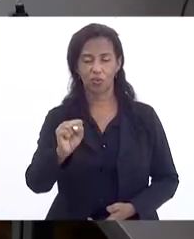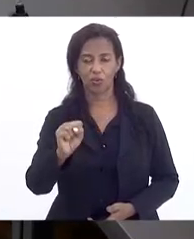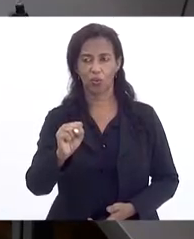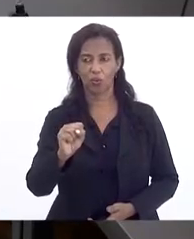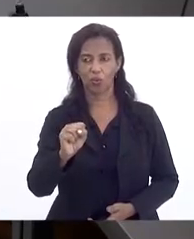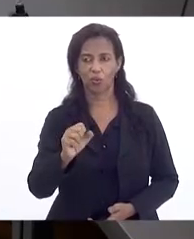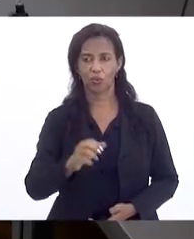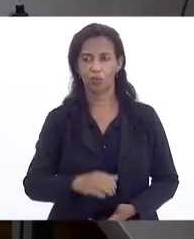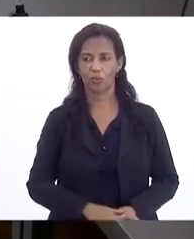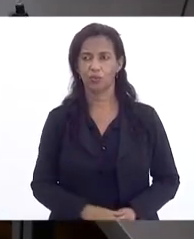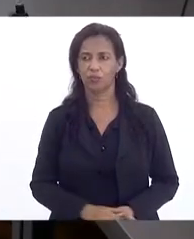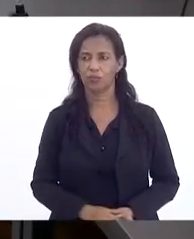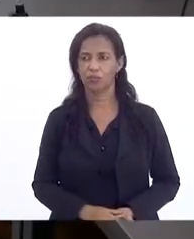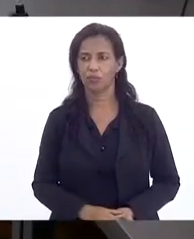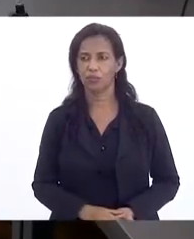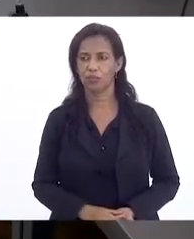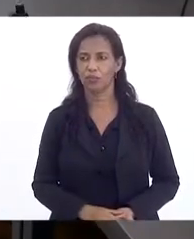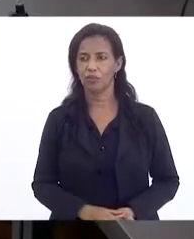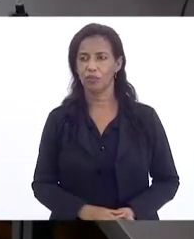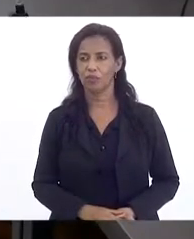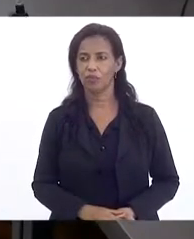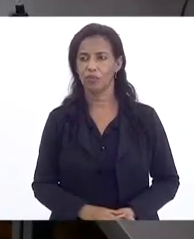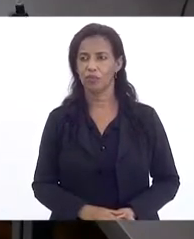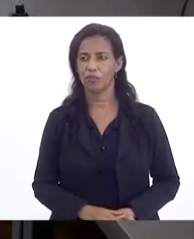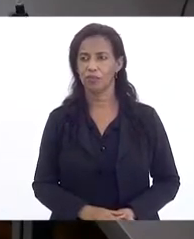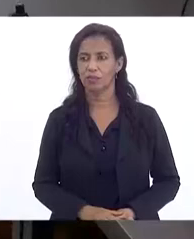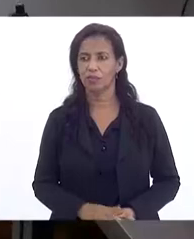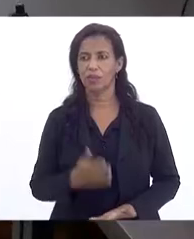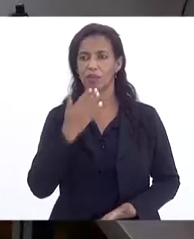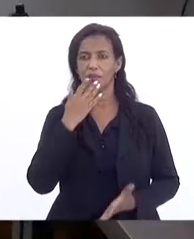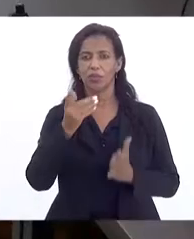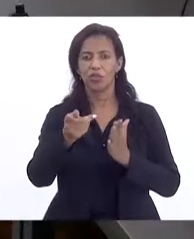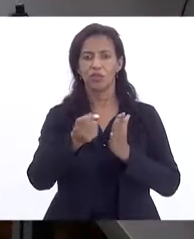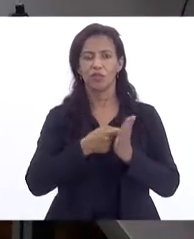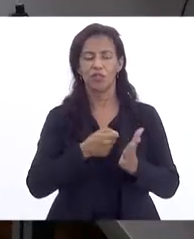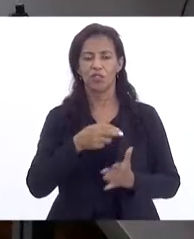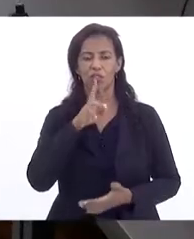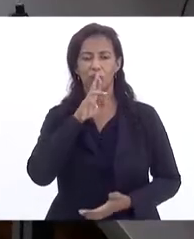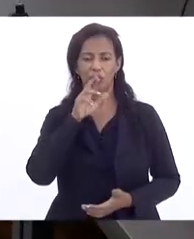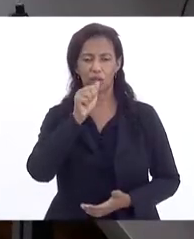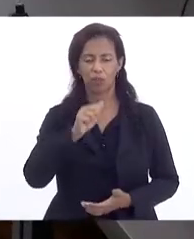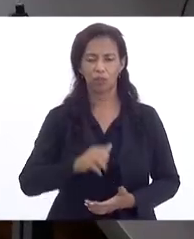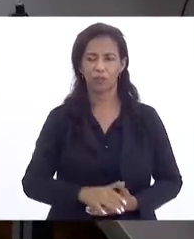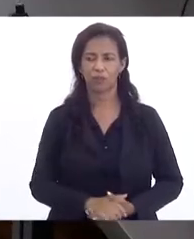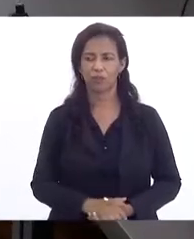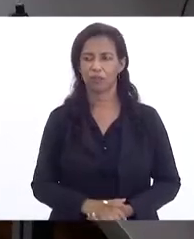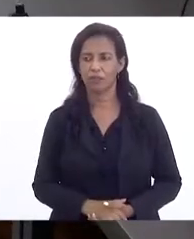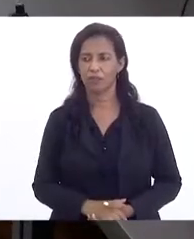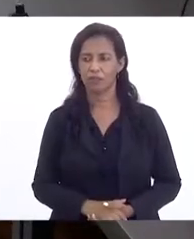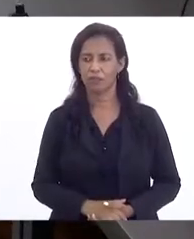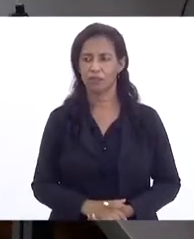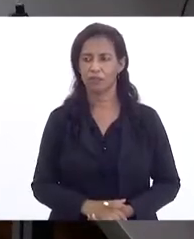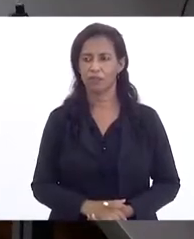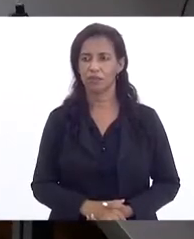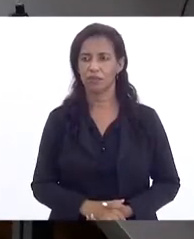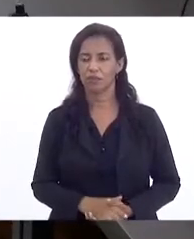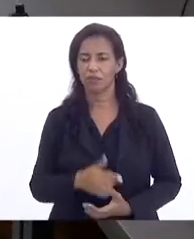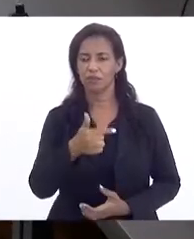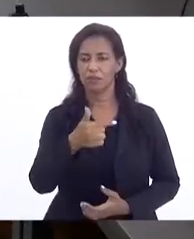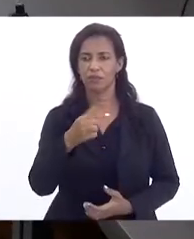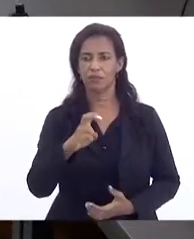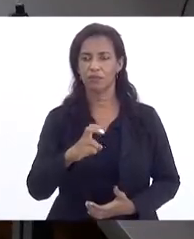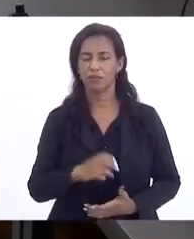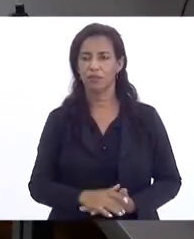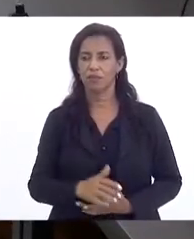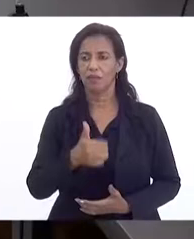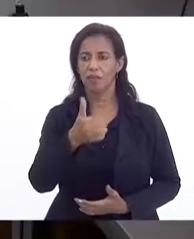Fernando. Presidente, eu quero pedir vista desse aí. Vista, deputado Rodrigo Amorim, concedido. 25, projeto de